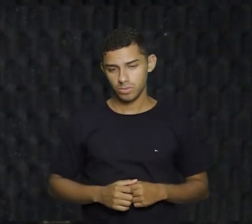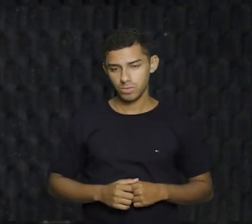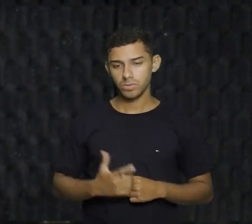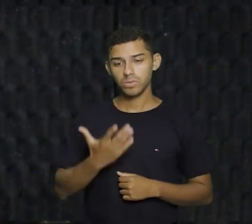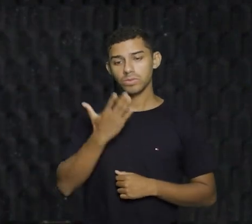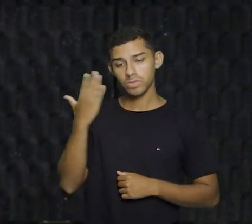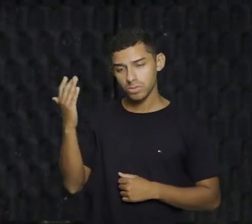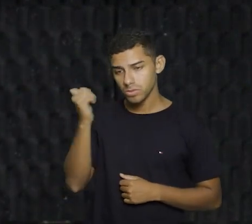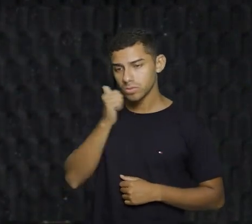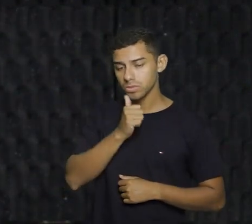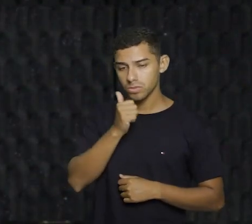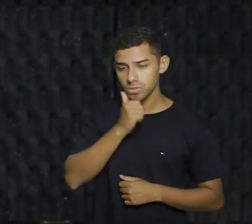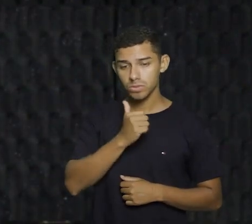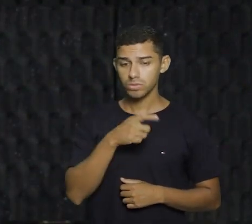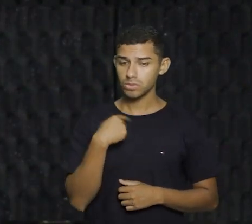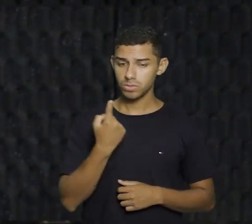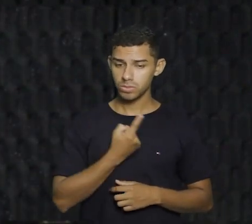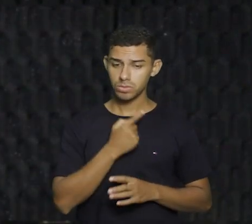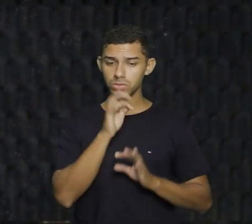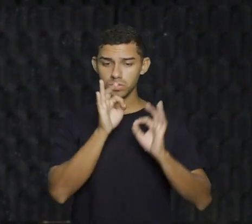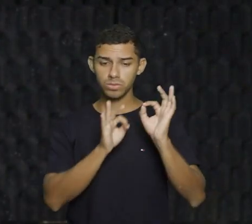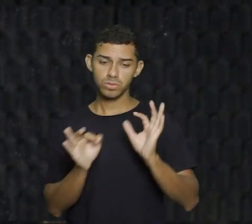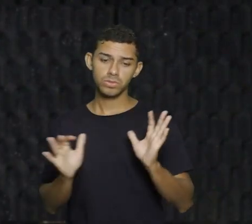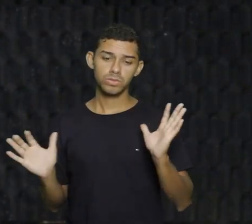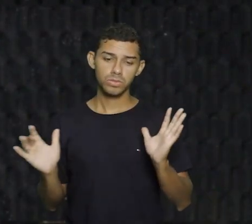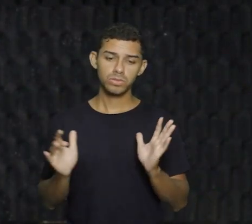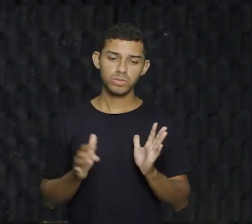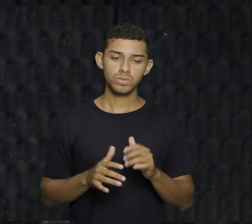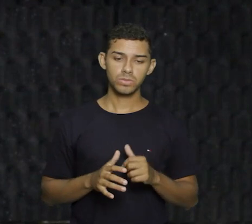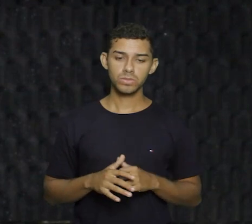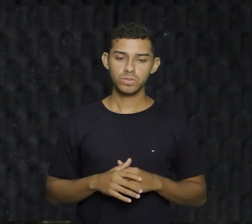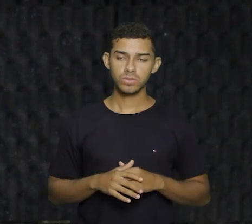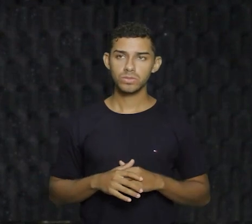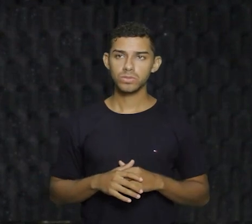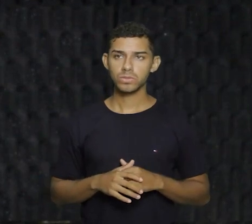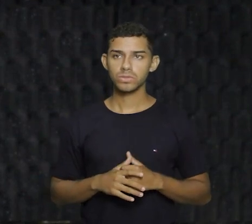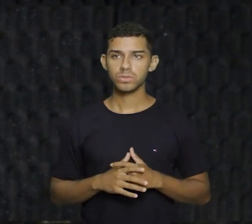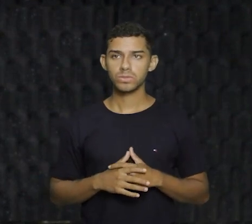esta mulher, para os nossos padrões, ela até pode ser um pouco mais